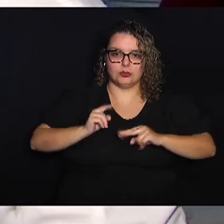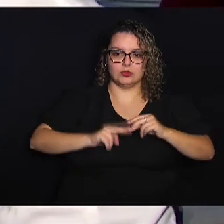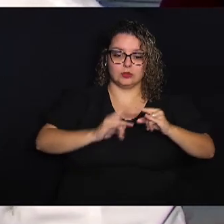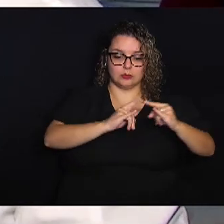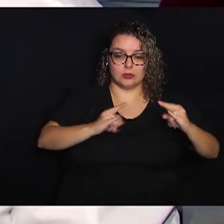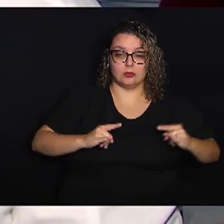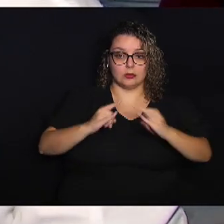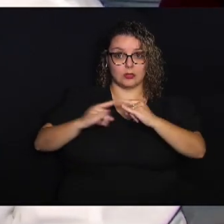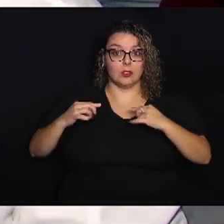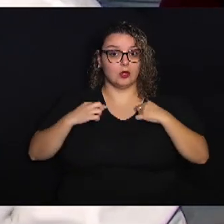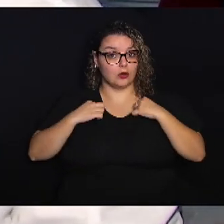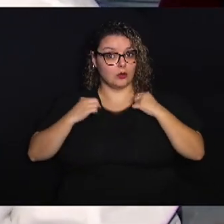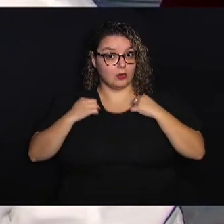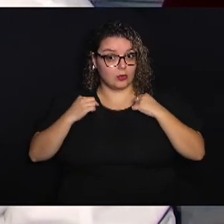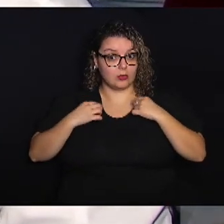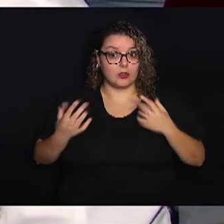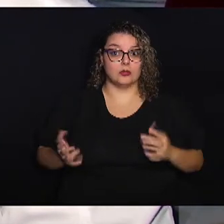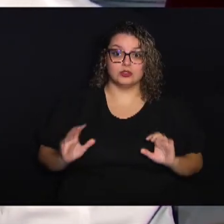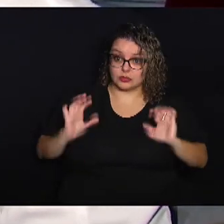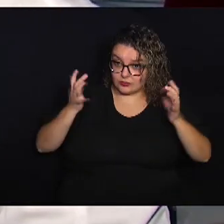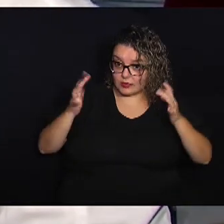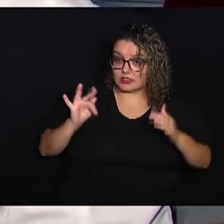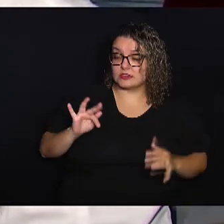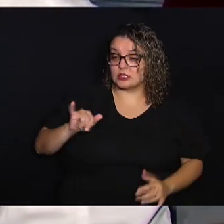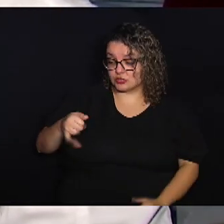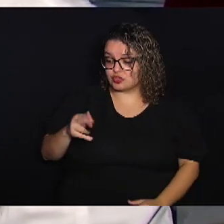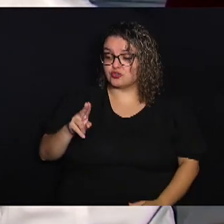muitos vêm, inclusive, né, com roupas de festa junina,